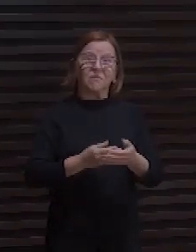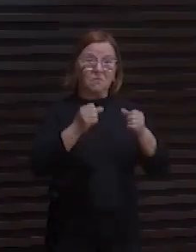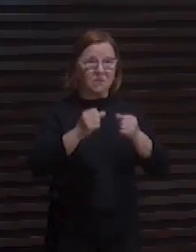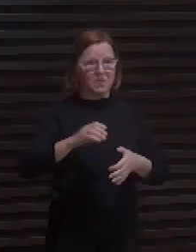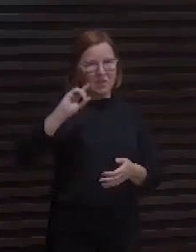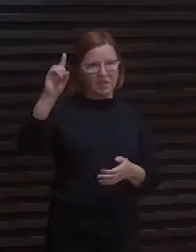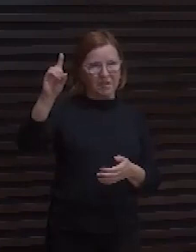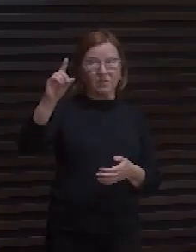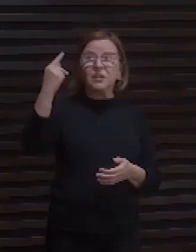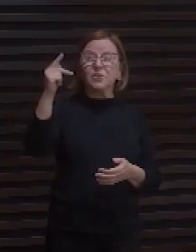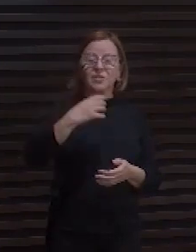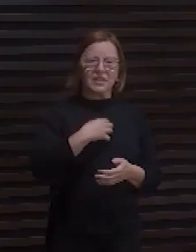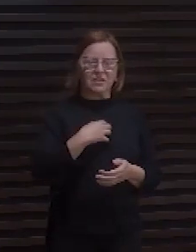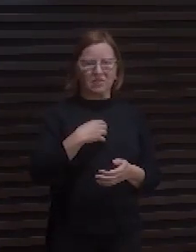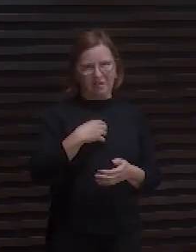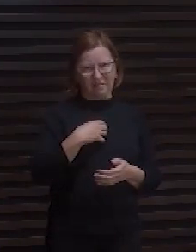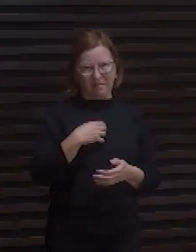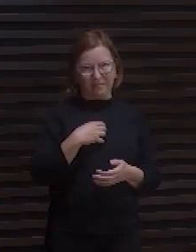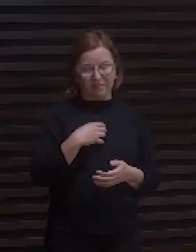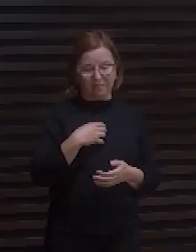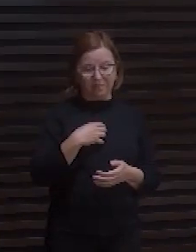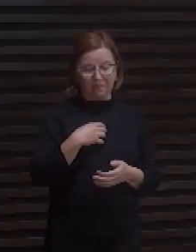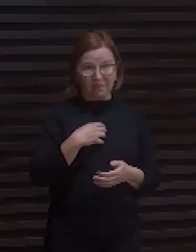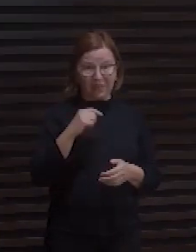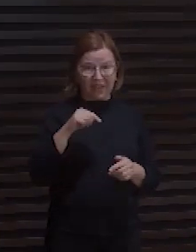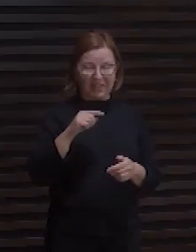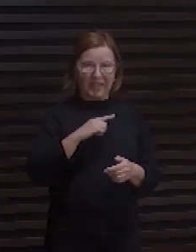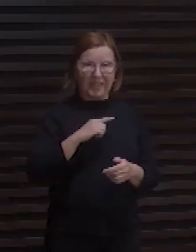nós encontramos esta palavrinha mundo,